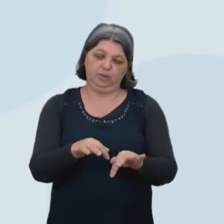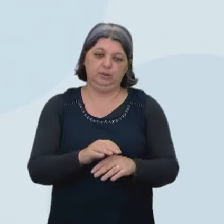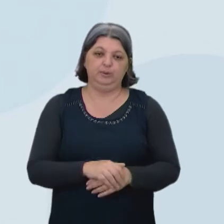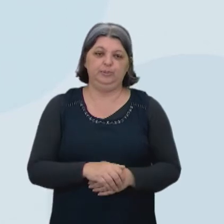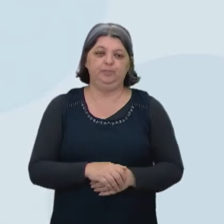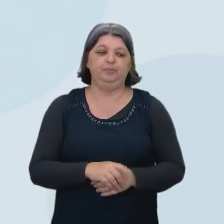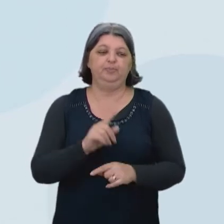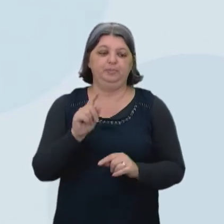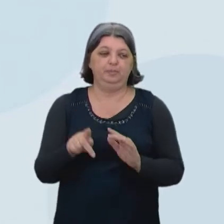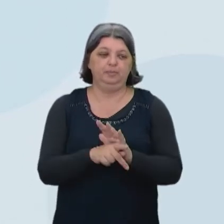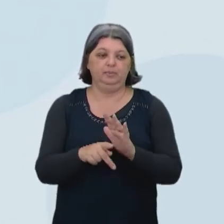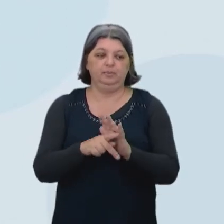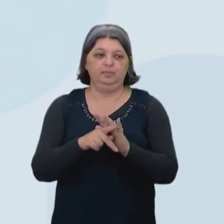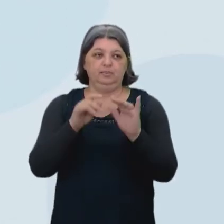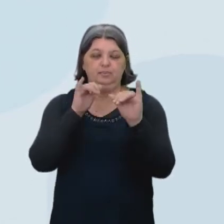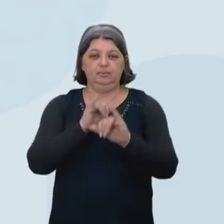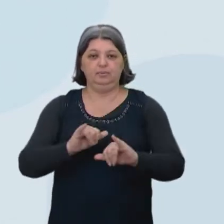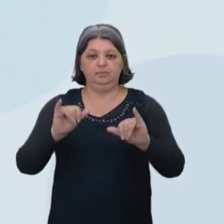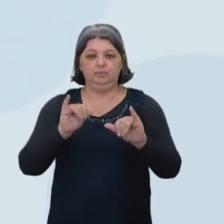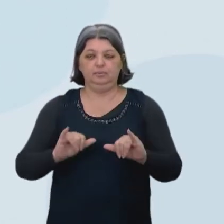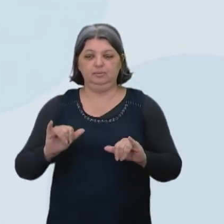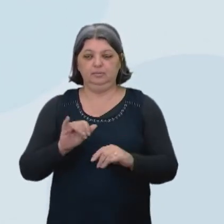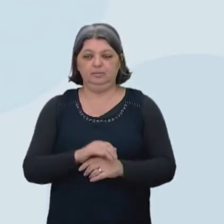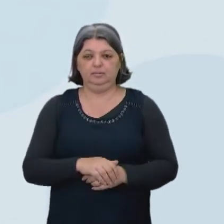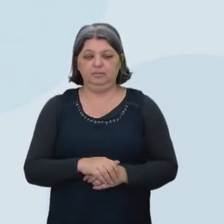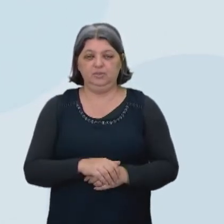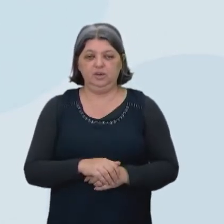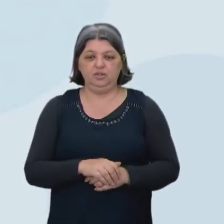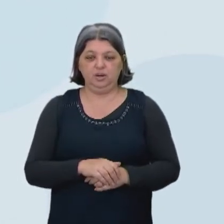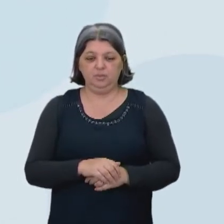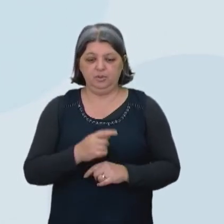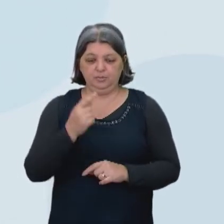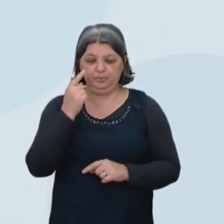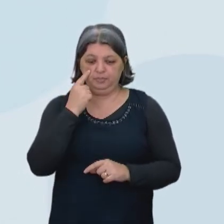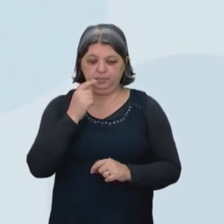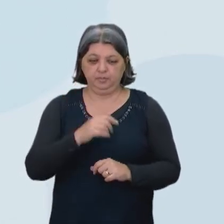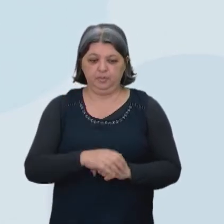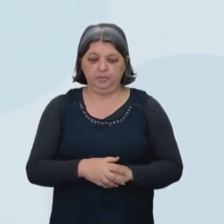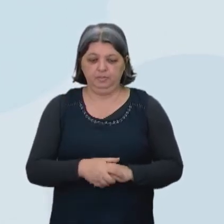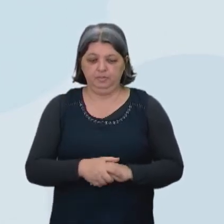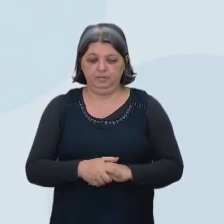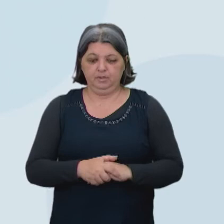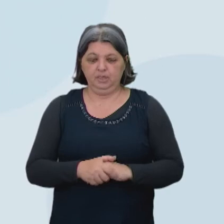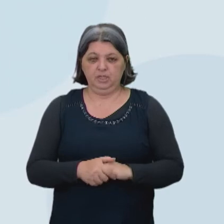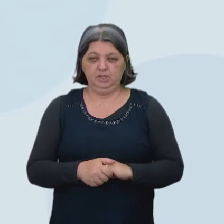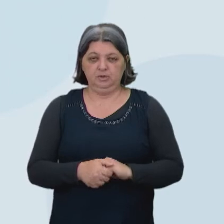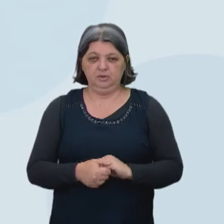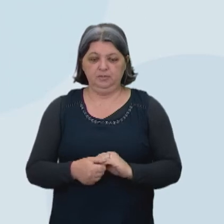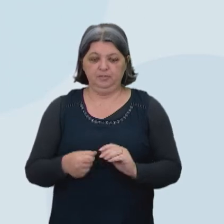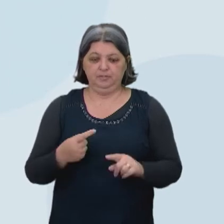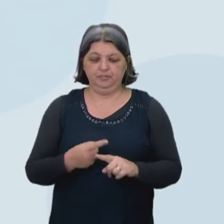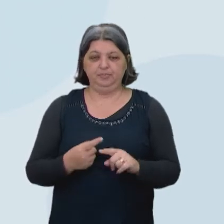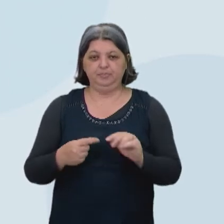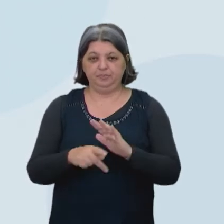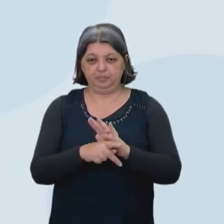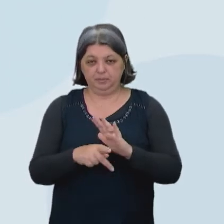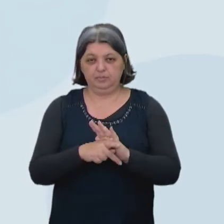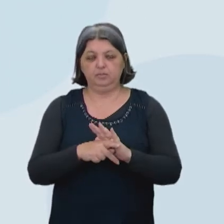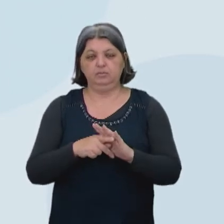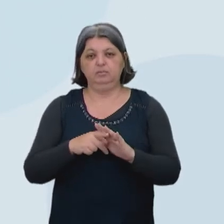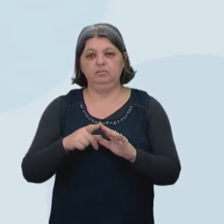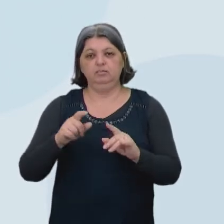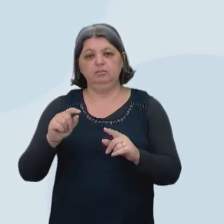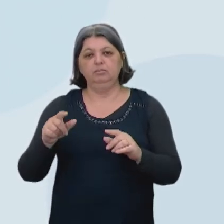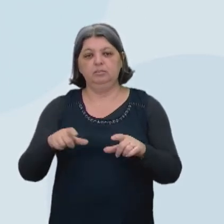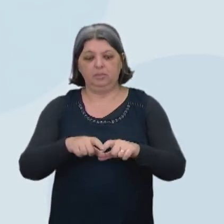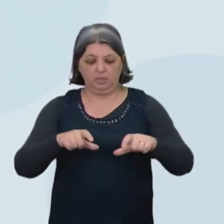lead na matéria, né? Que é onde está o resumo geral do que a gente vai falar sobre a matéria. Aí temos mais informações. Por conta da obstrução causada pela grade, a